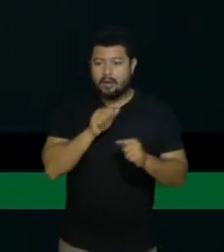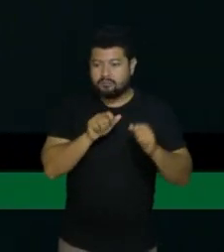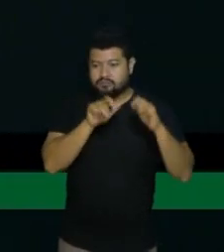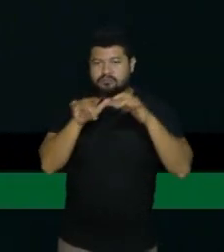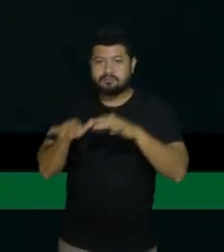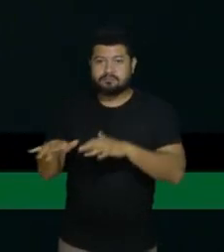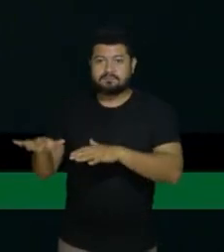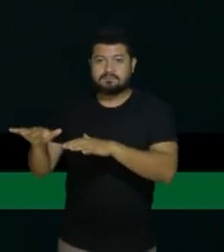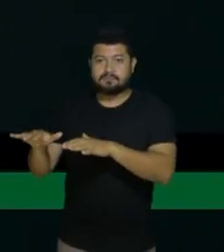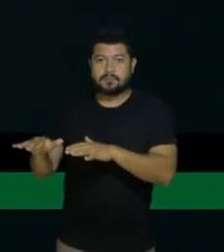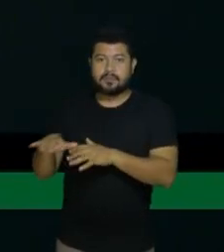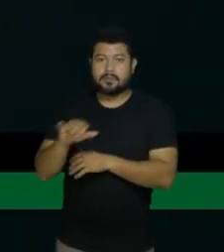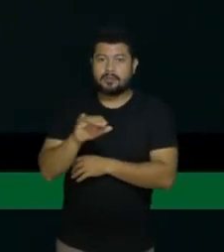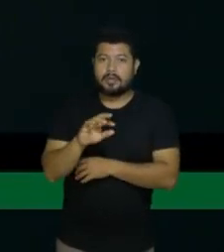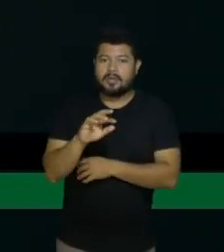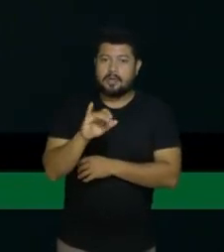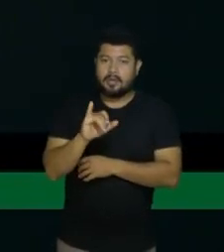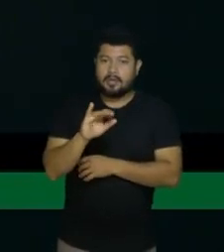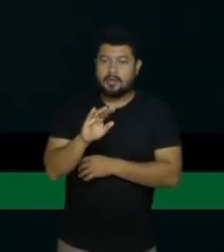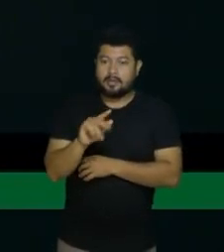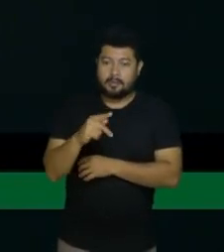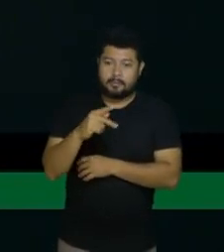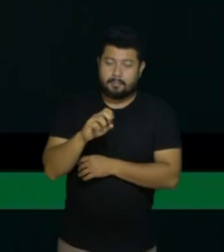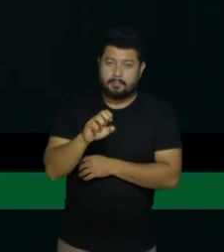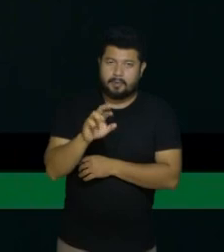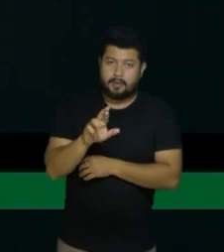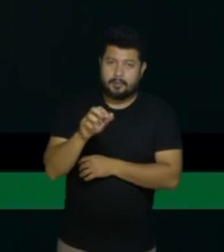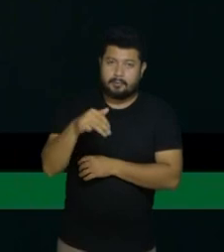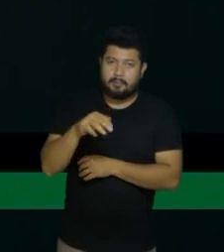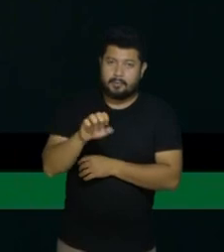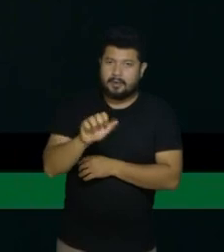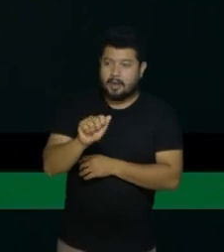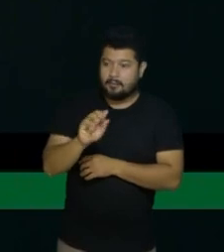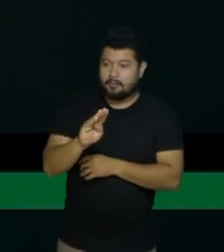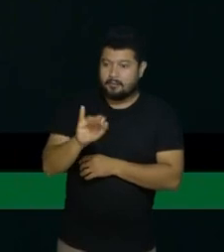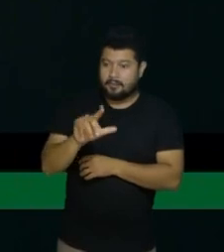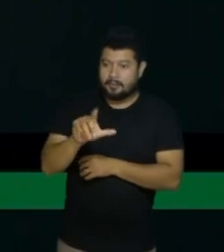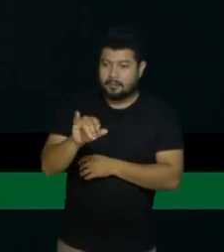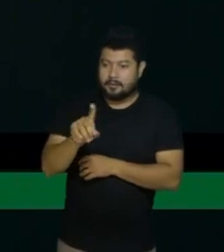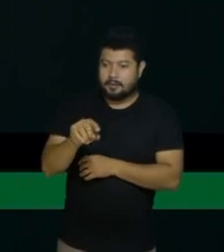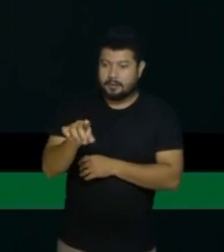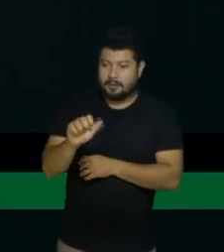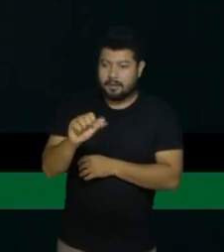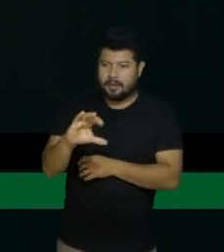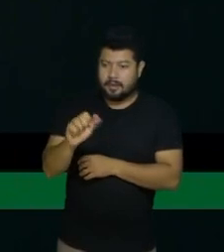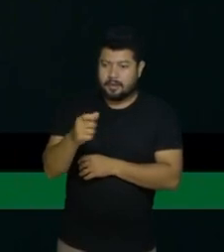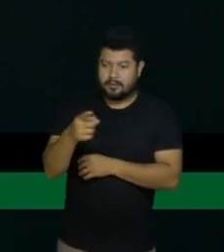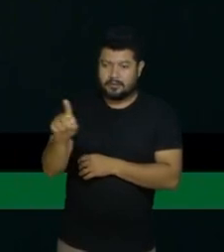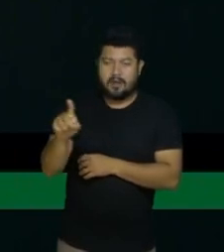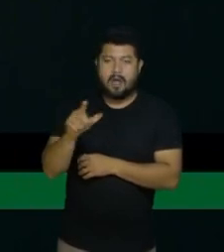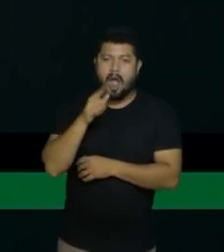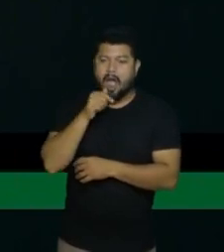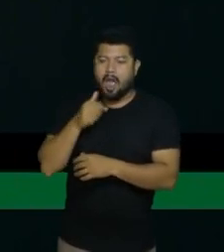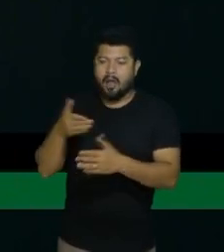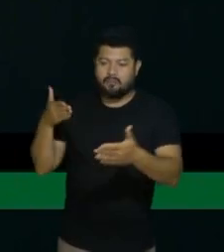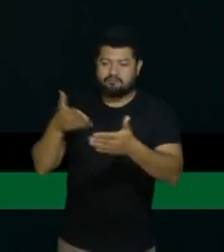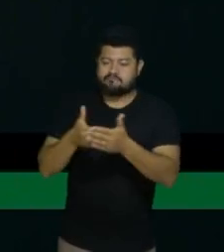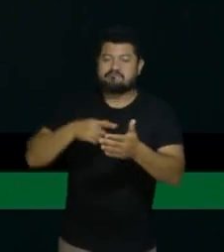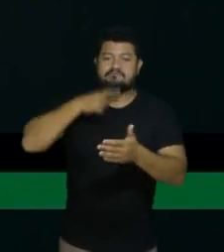tenam área de imper superior a 500 m qu